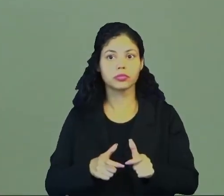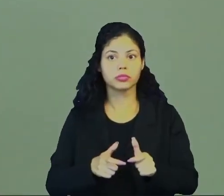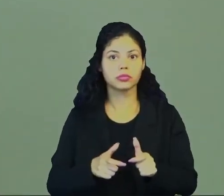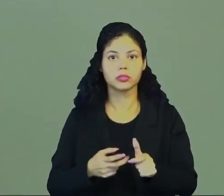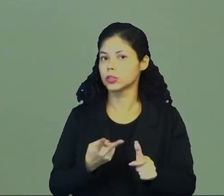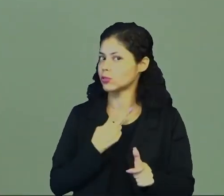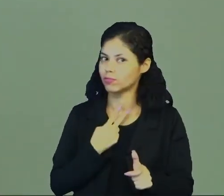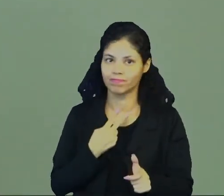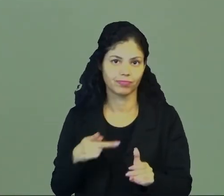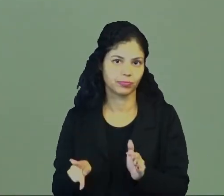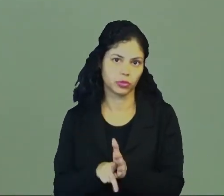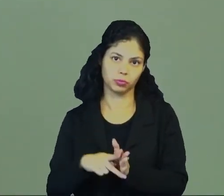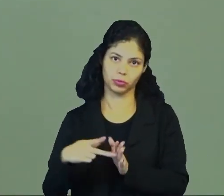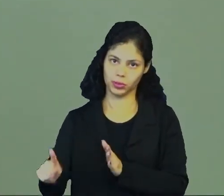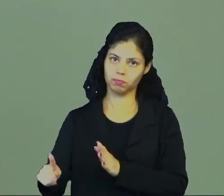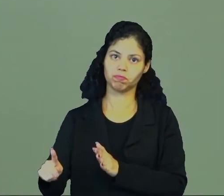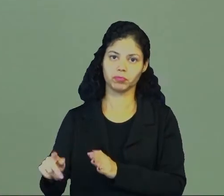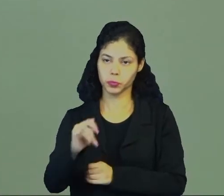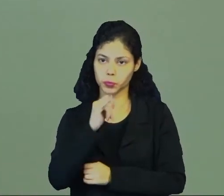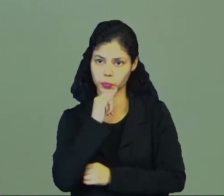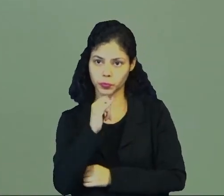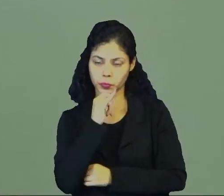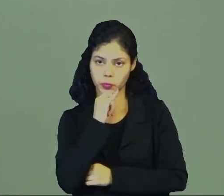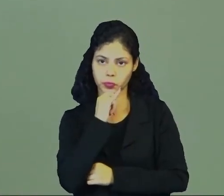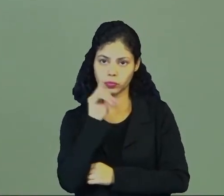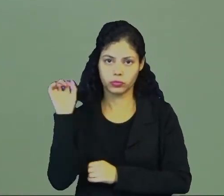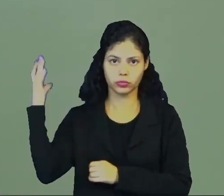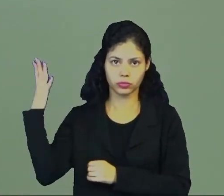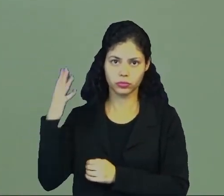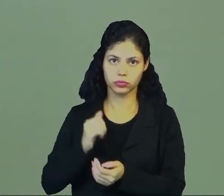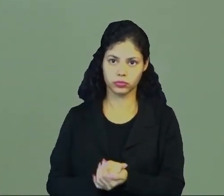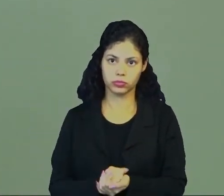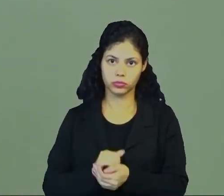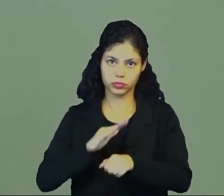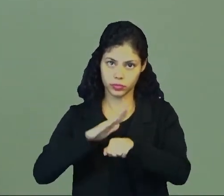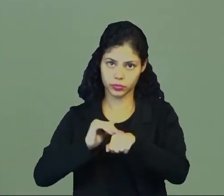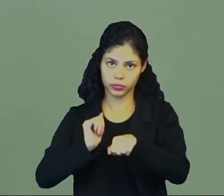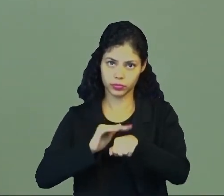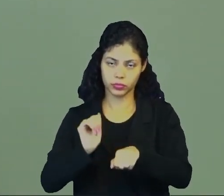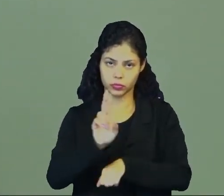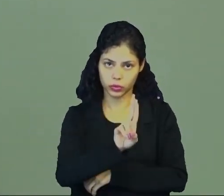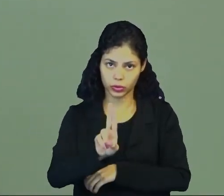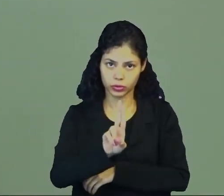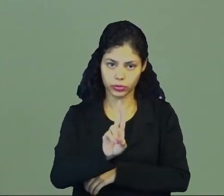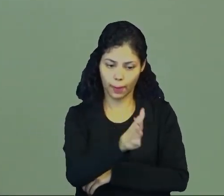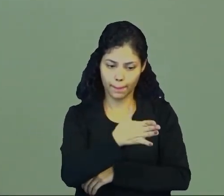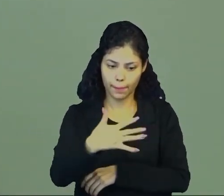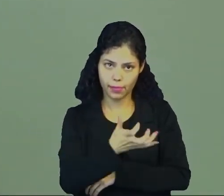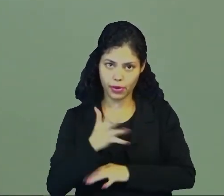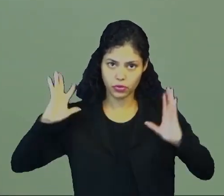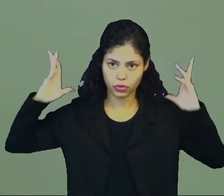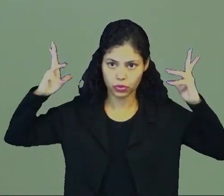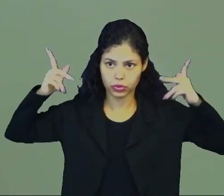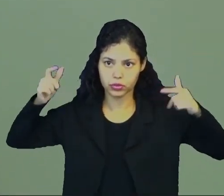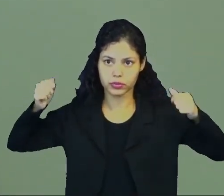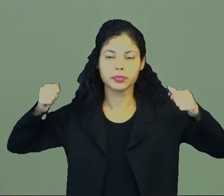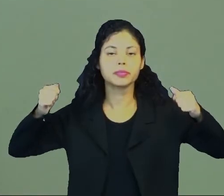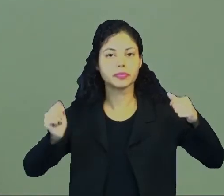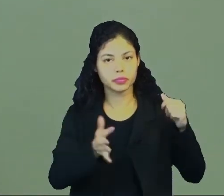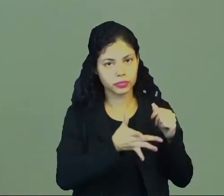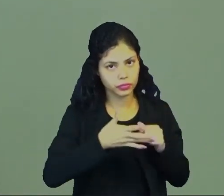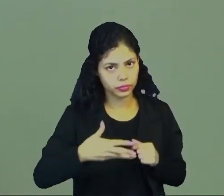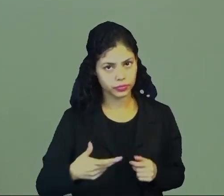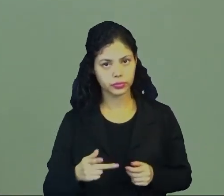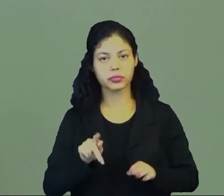que ela não pertence. Por exemplo, existia um caso, por exemplo, do chamado peixe-leão. O peixe-leão, ele é como se fosse uma espécie